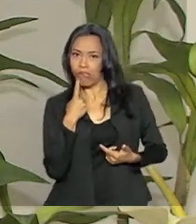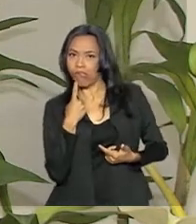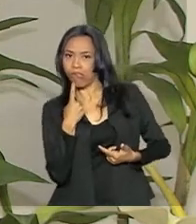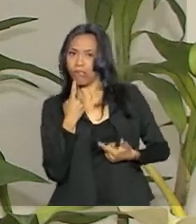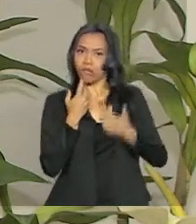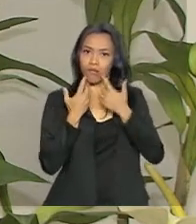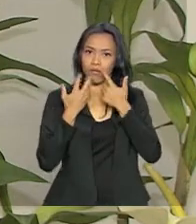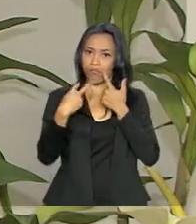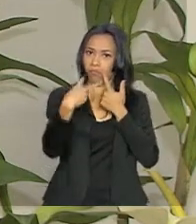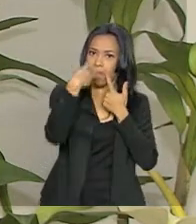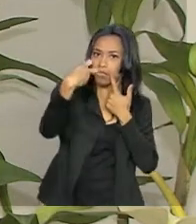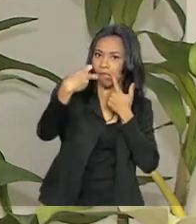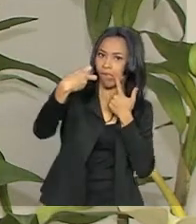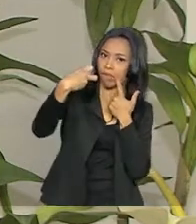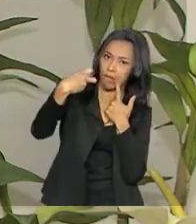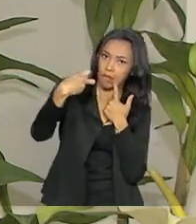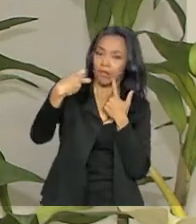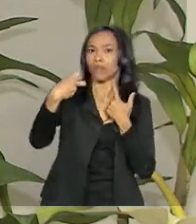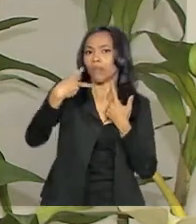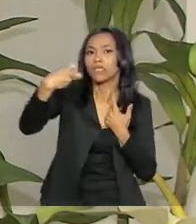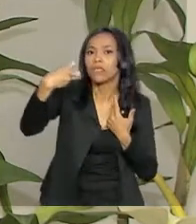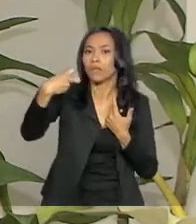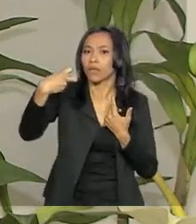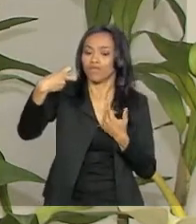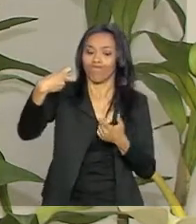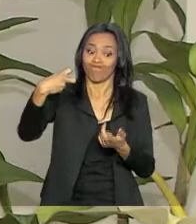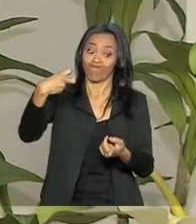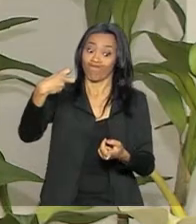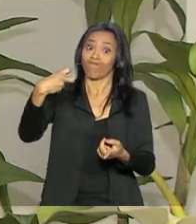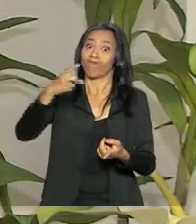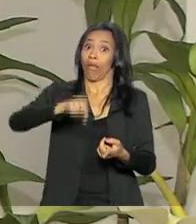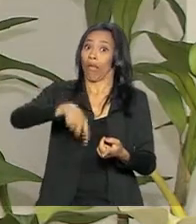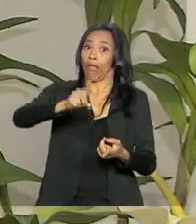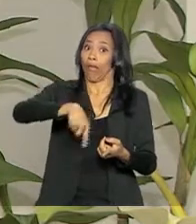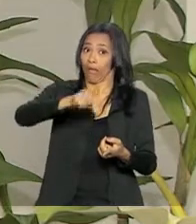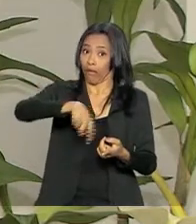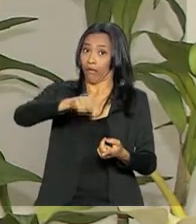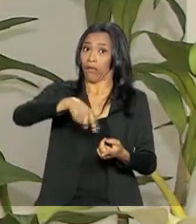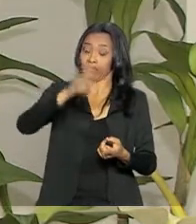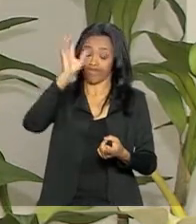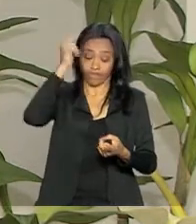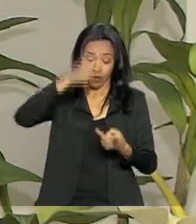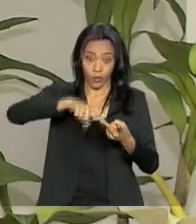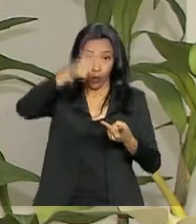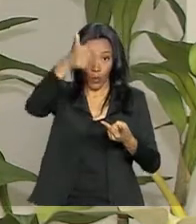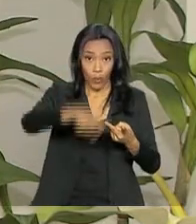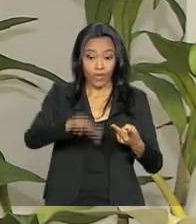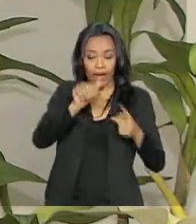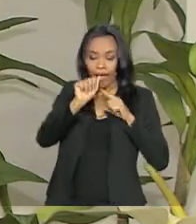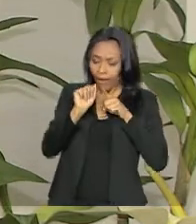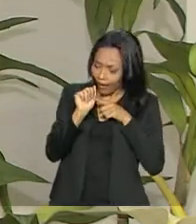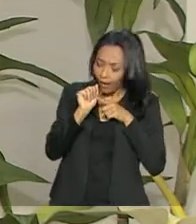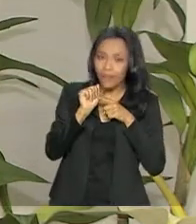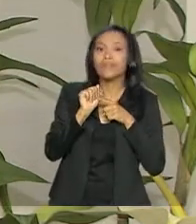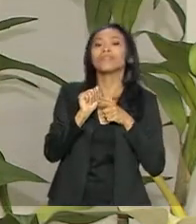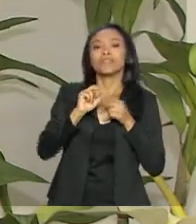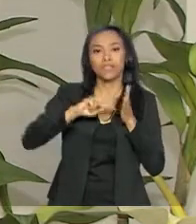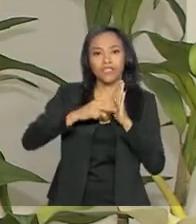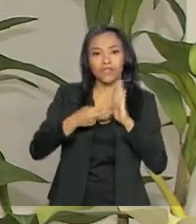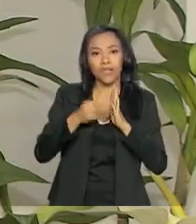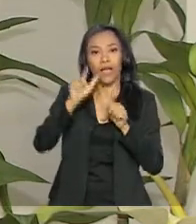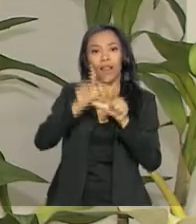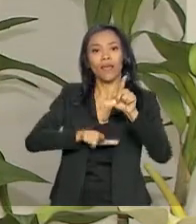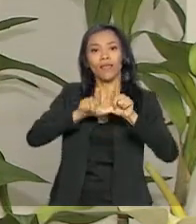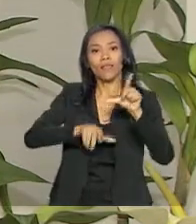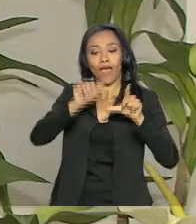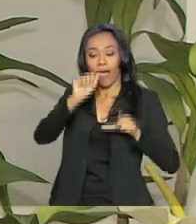lado para o outro a boca torta tá isso pode ser um sinal a palavrinha a cê vai pedir a pessoa letrinhas e